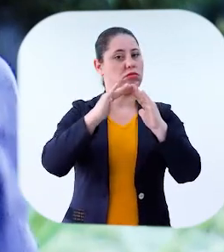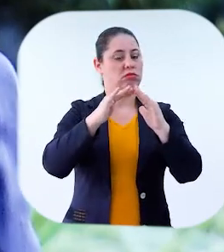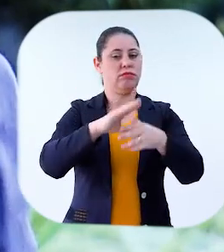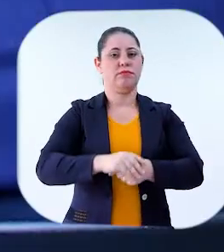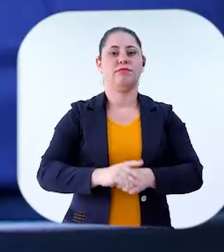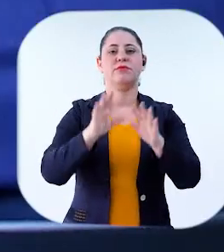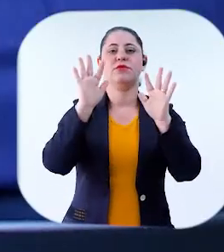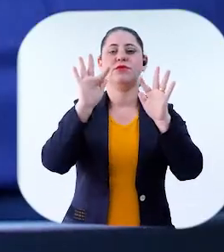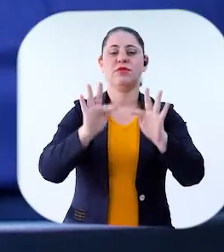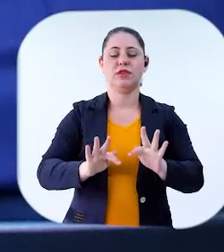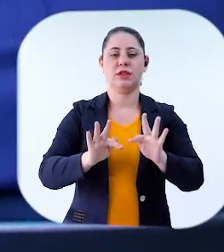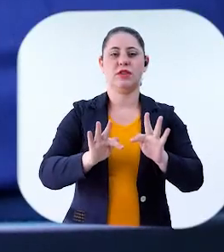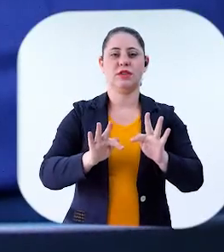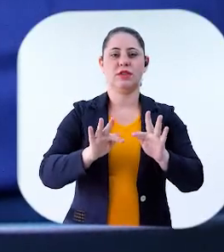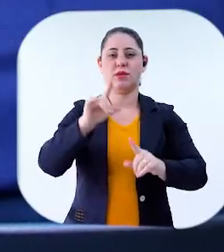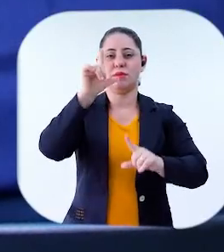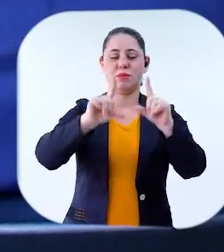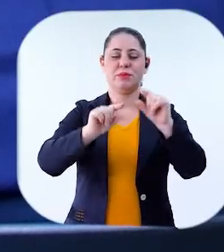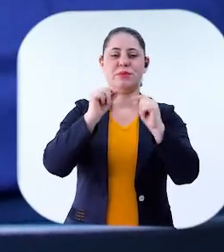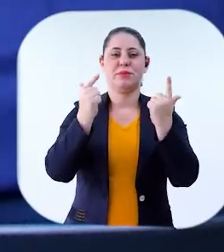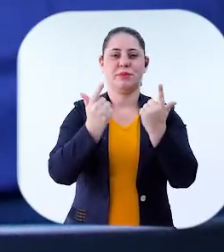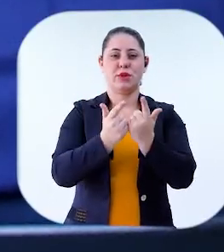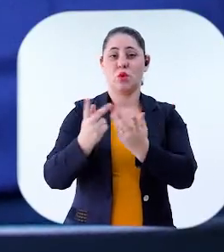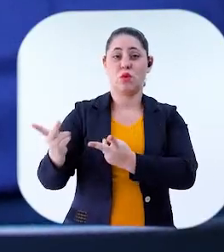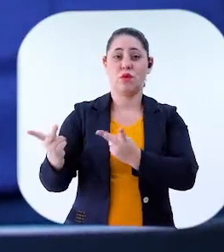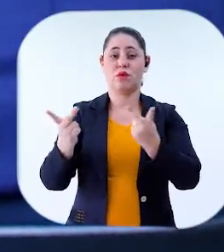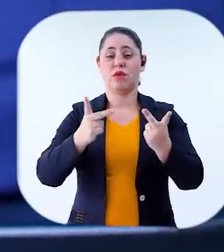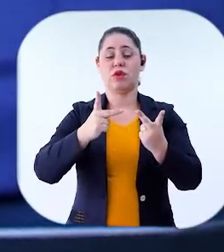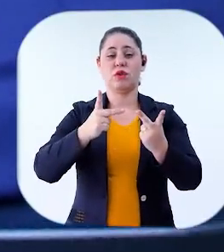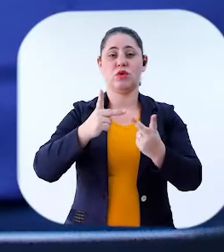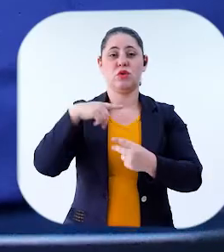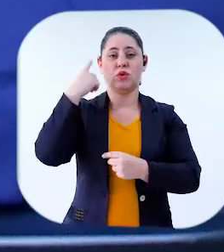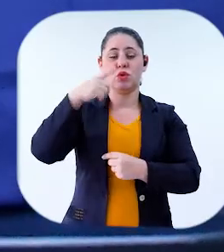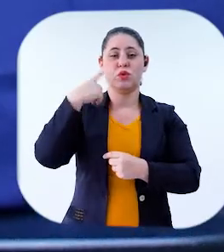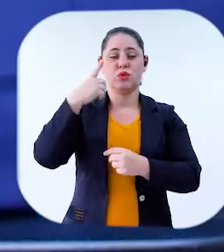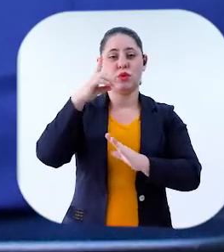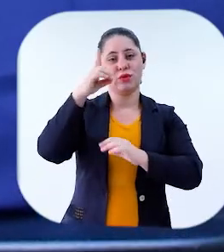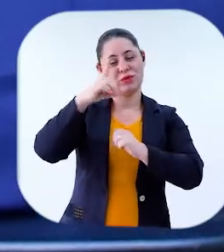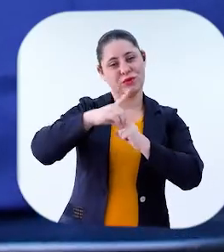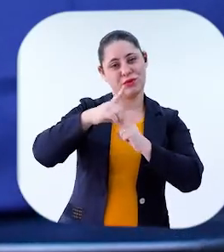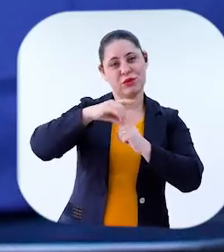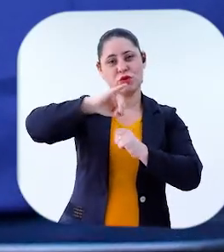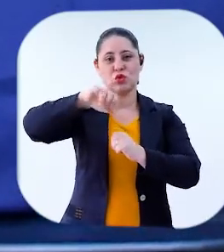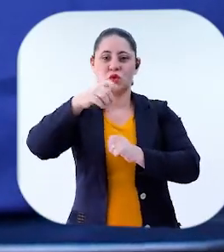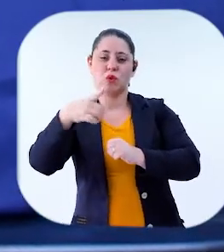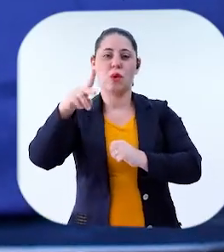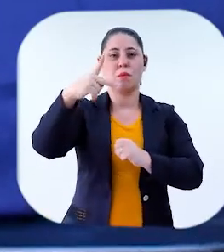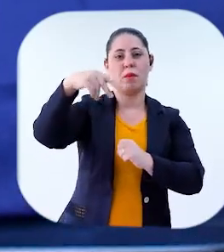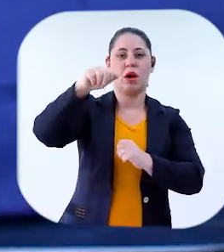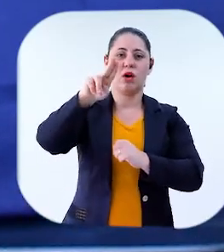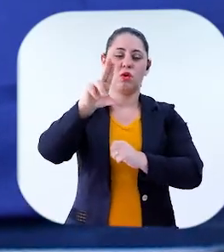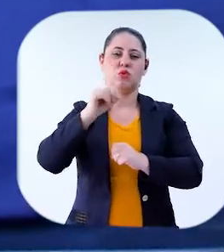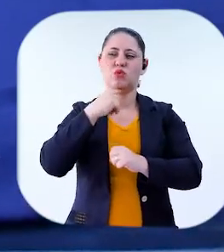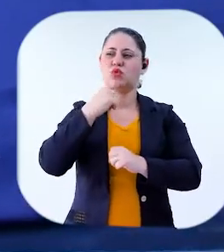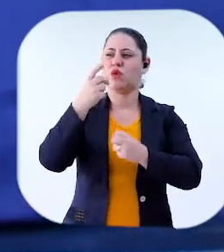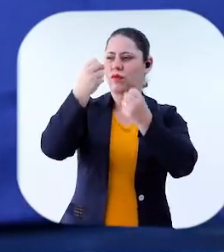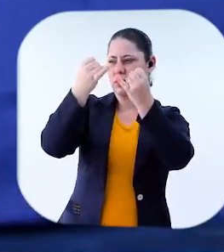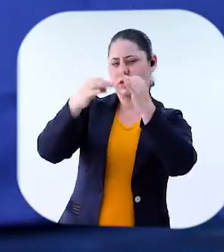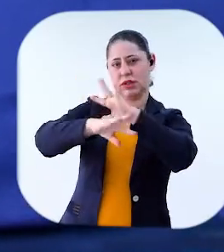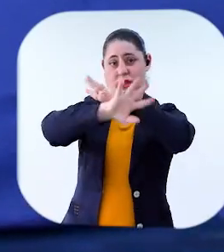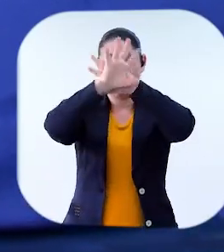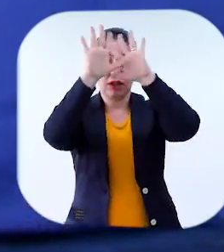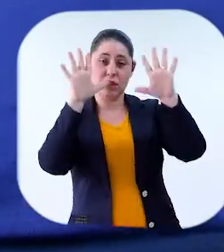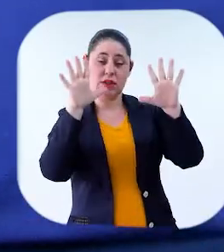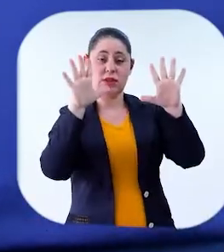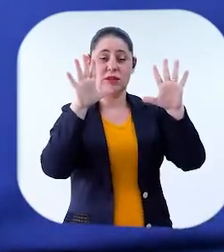casa. Finalizando aqui o programa Ponto de Vista com o nosso convidado, o Dr. João Paulo, que tentou explicar todas as dúvidas que os nossos